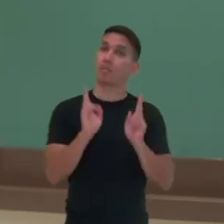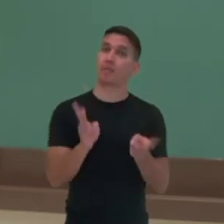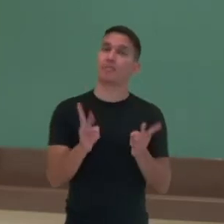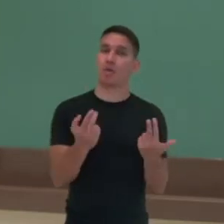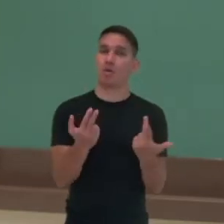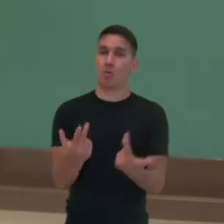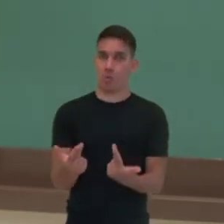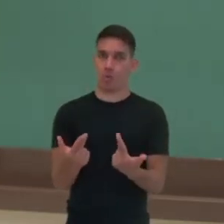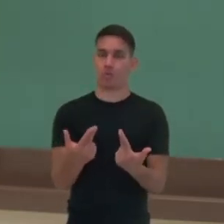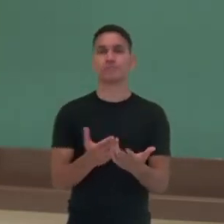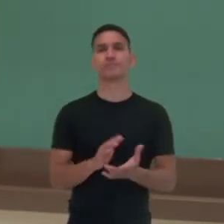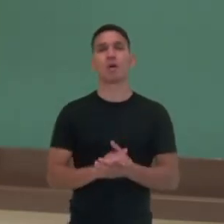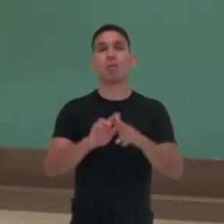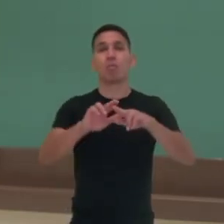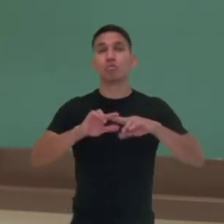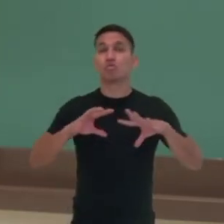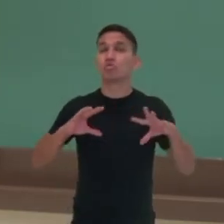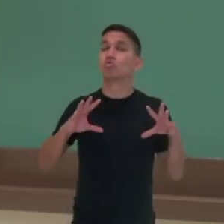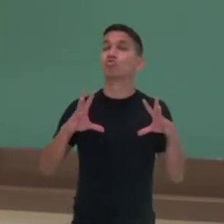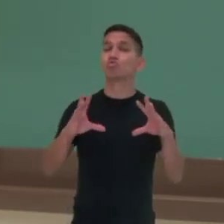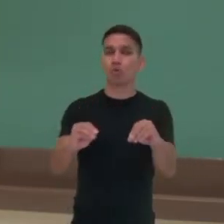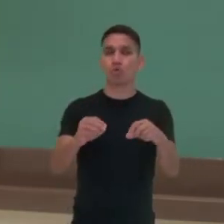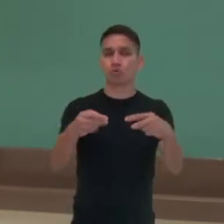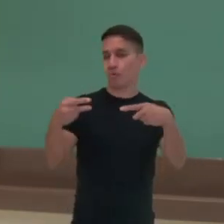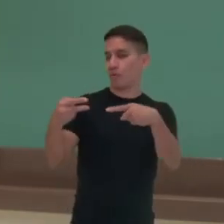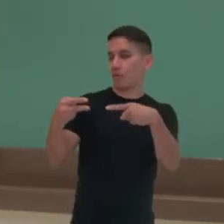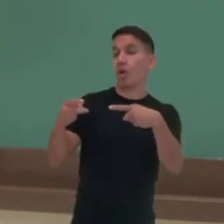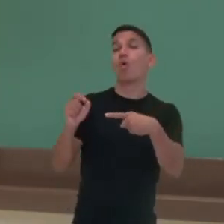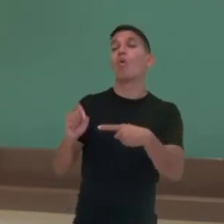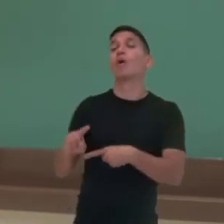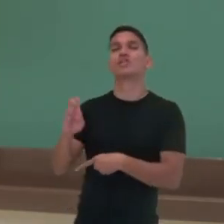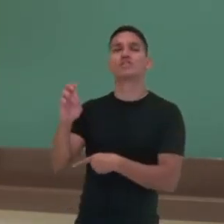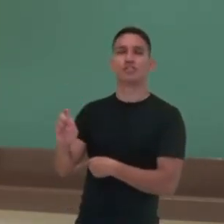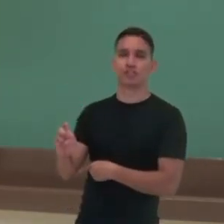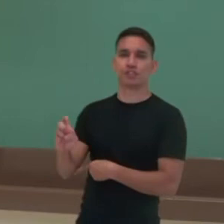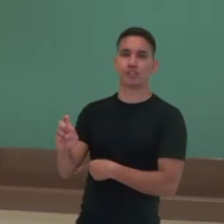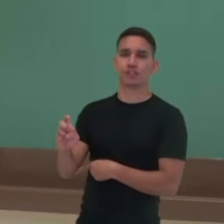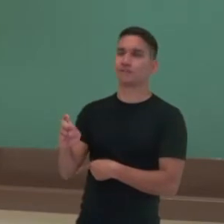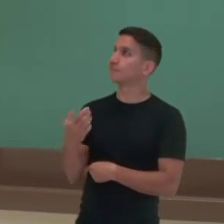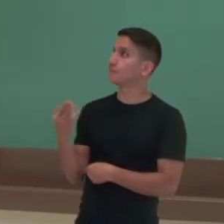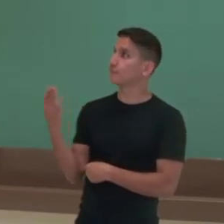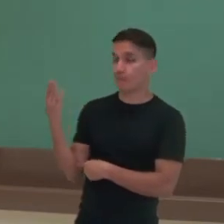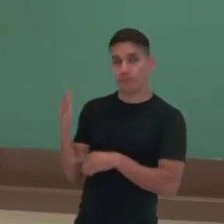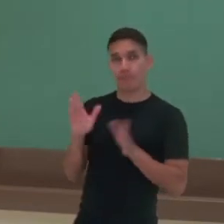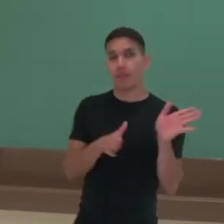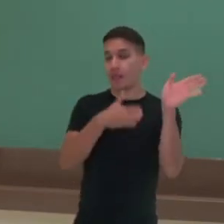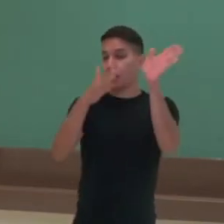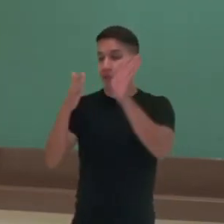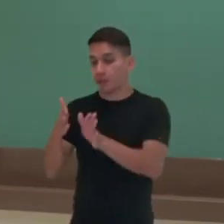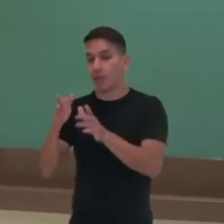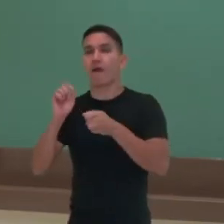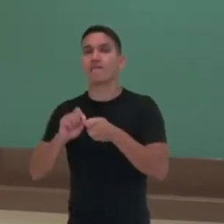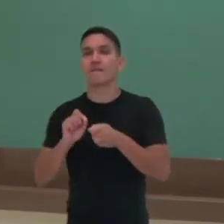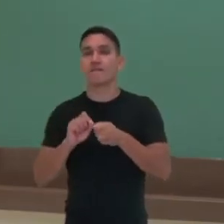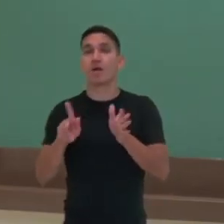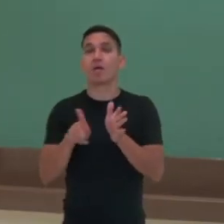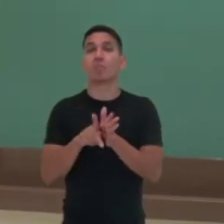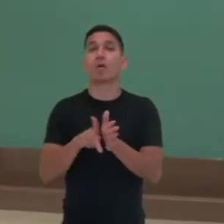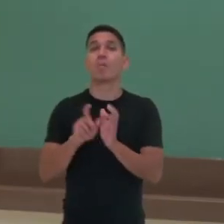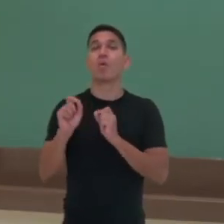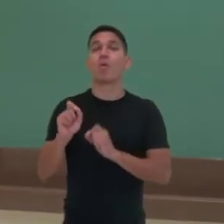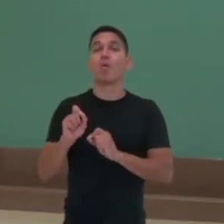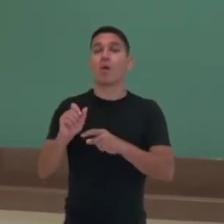resultado. Então, eu vou igualar todas essas razões a x. Na sequência, eu vou isolar o